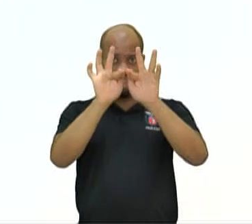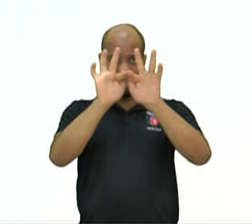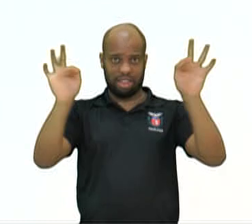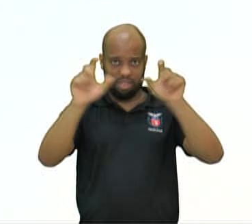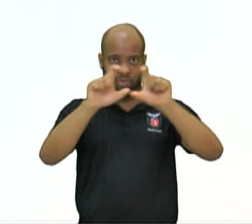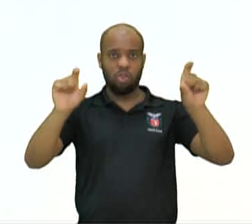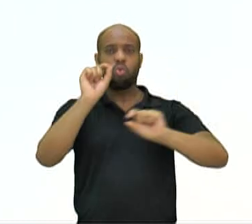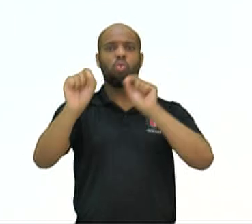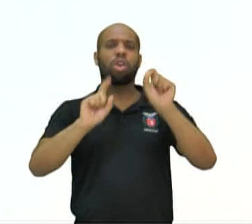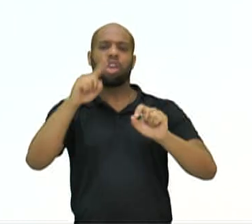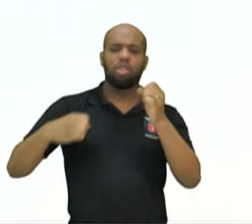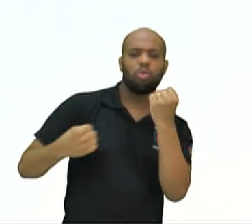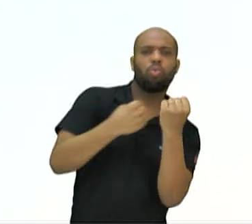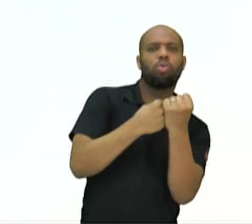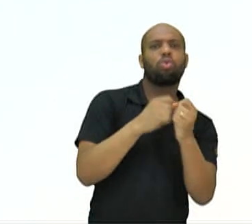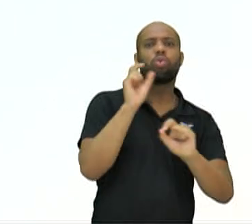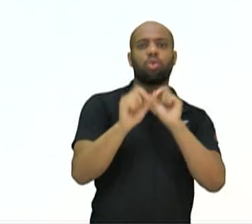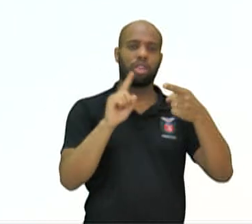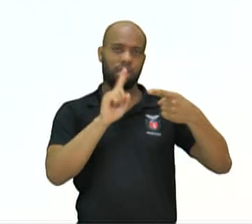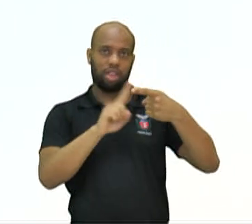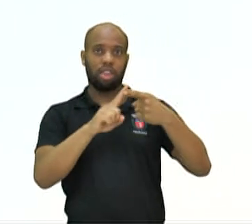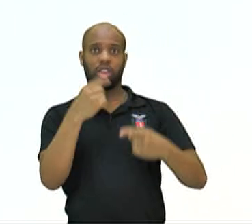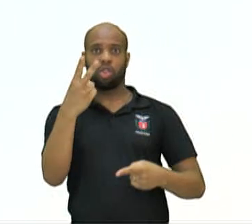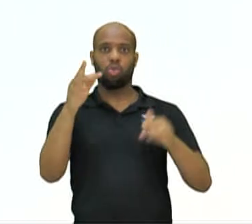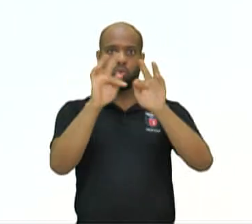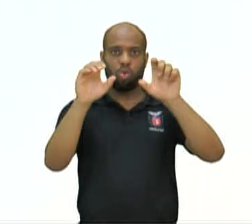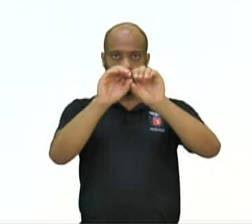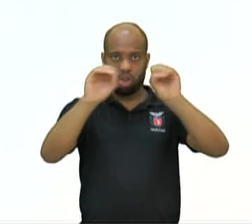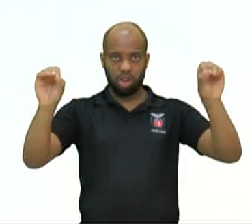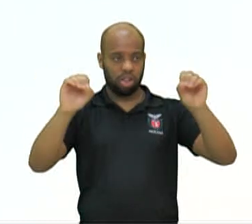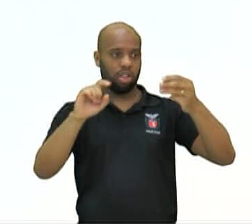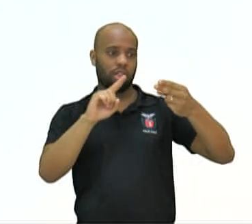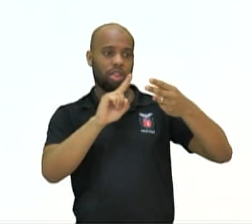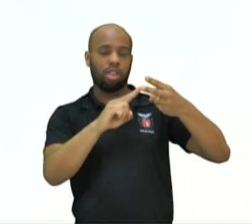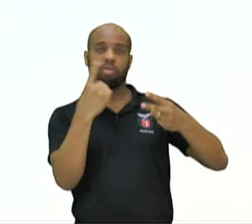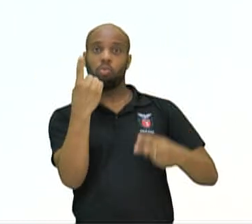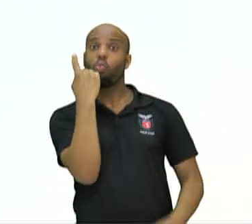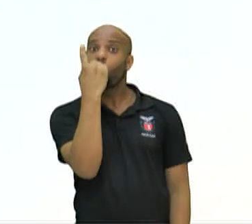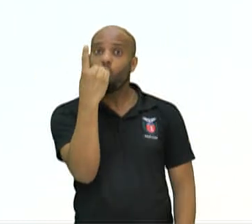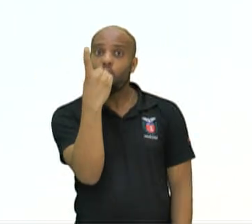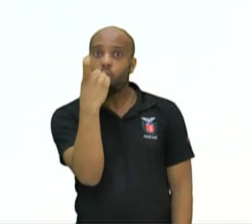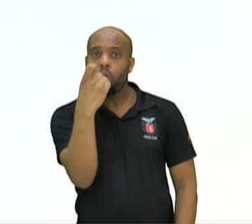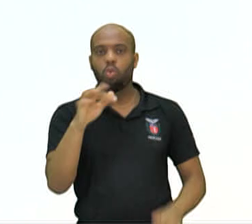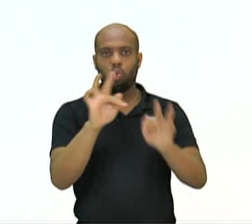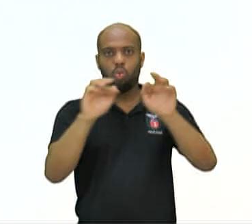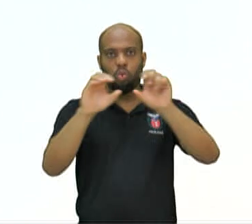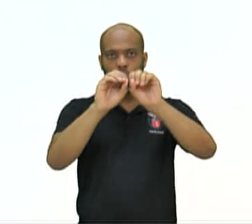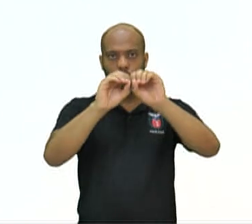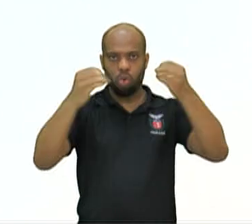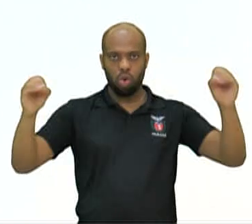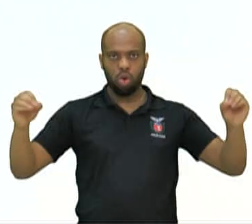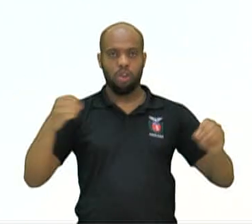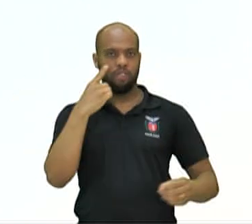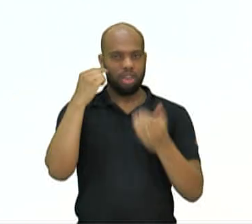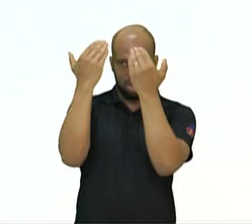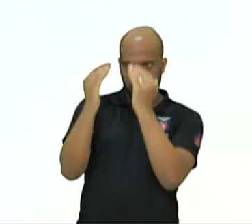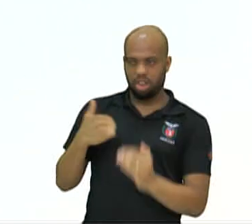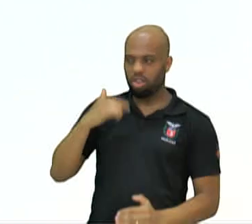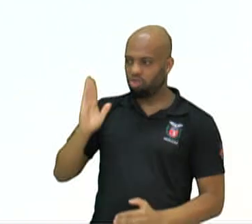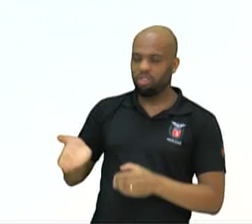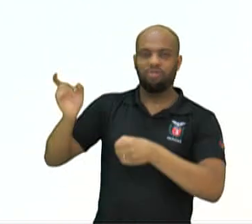2 orações, letra B, 1 oração. Analise lá e já retornamos.